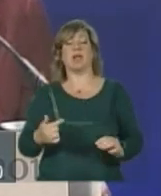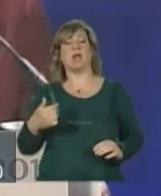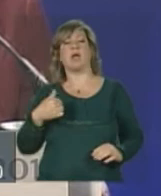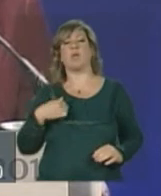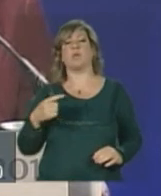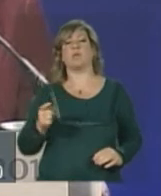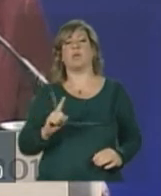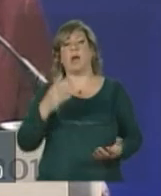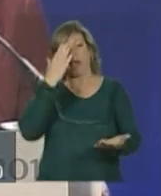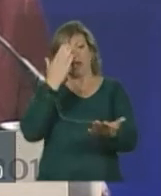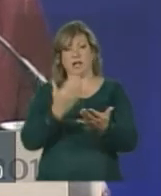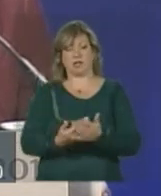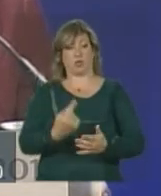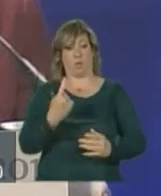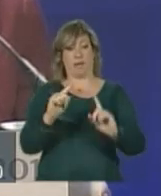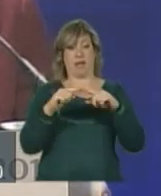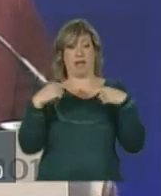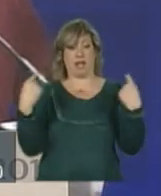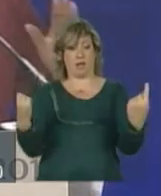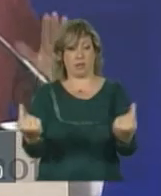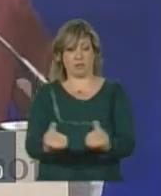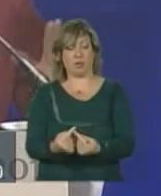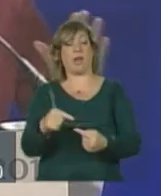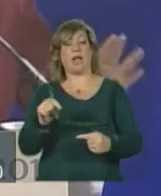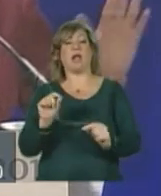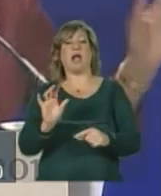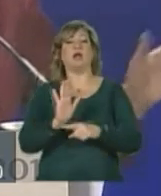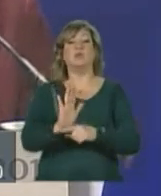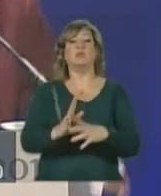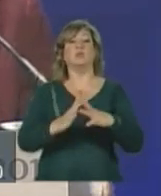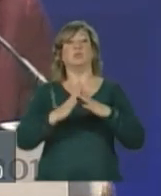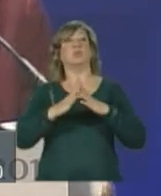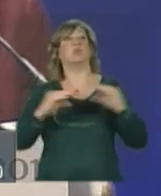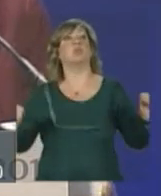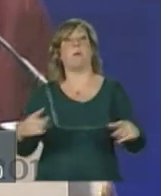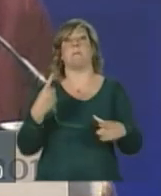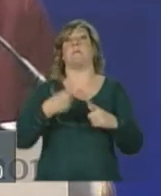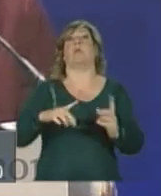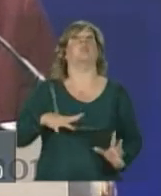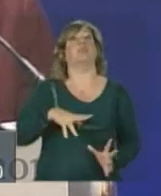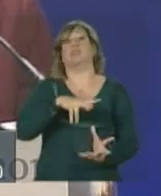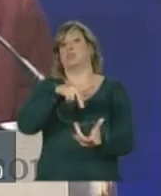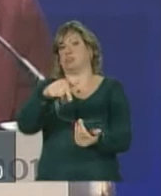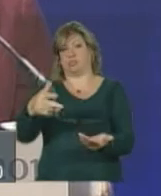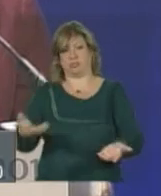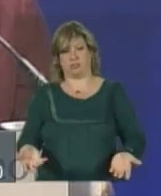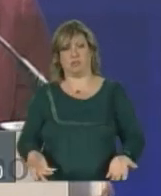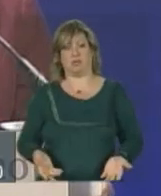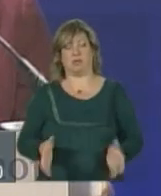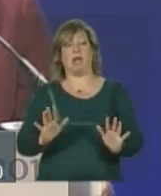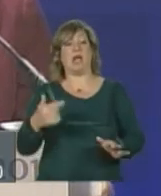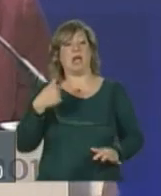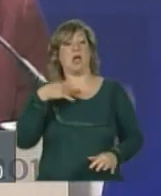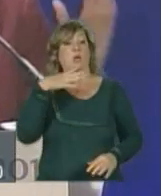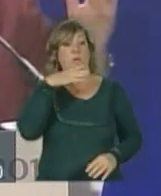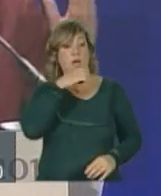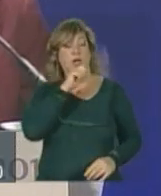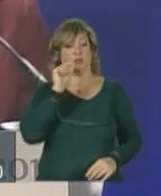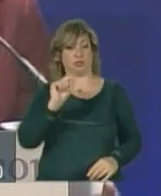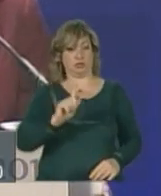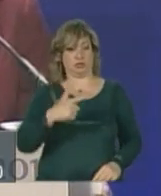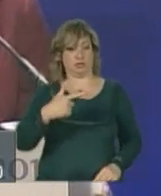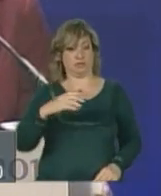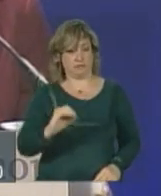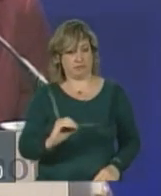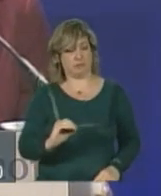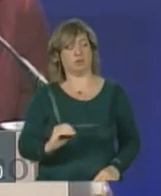acredito que uma reunião ela resolva os problemas do mundo. Eu acho que o G20 foi